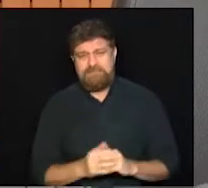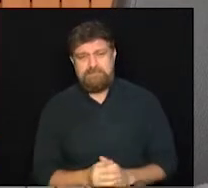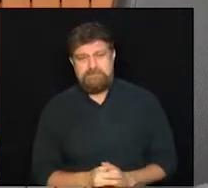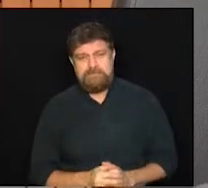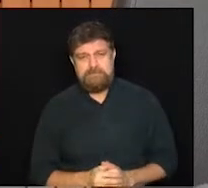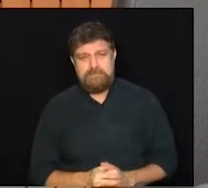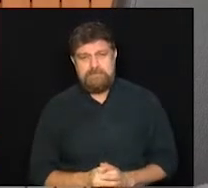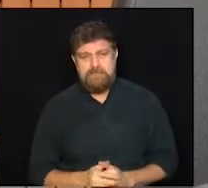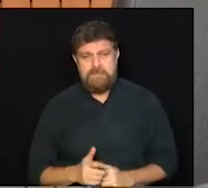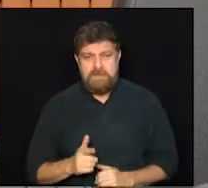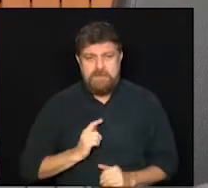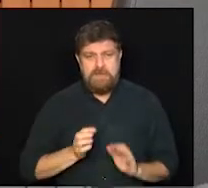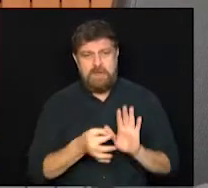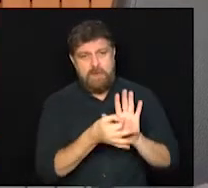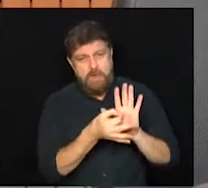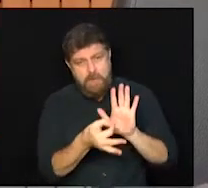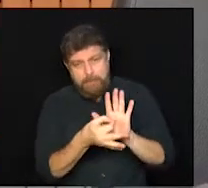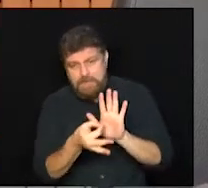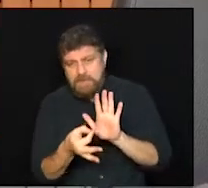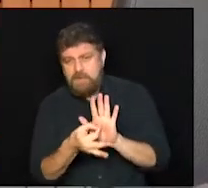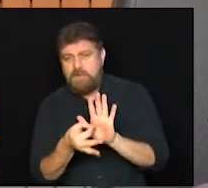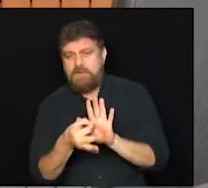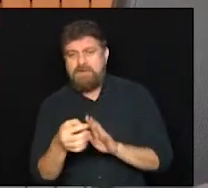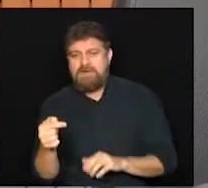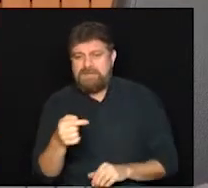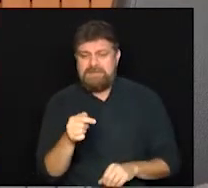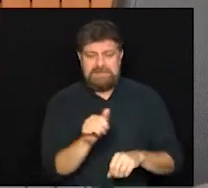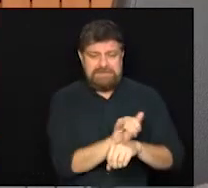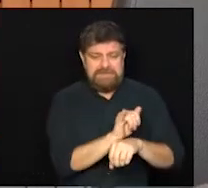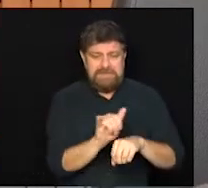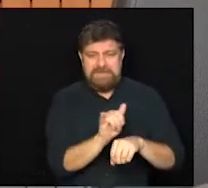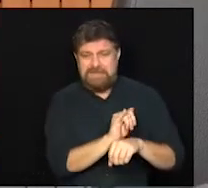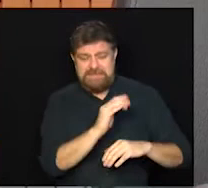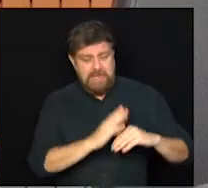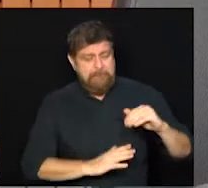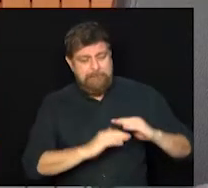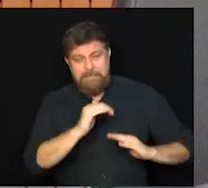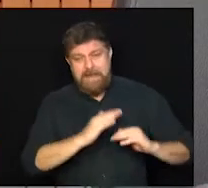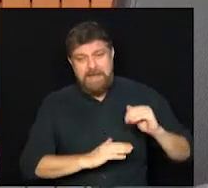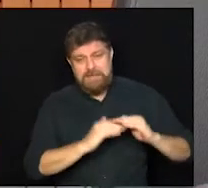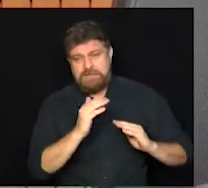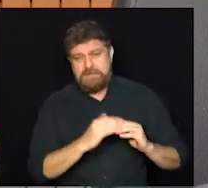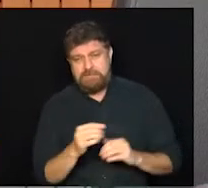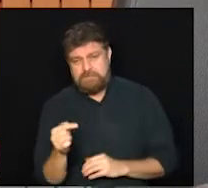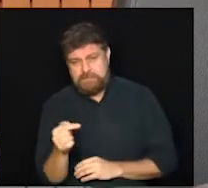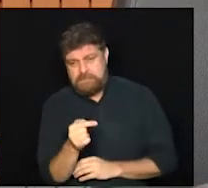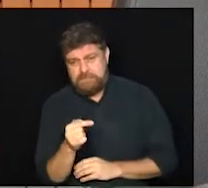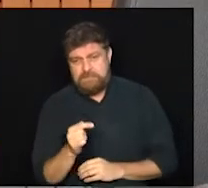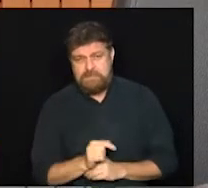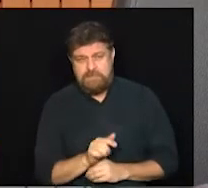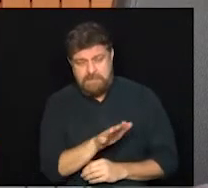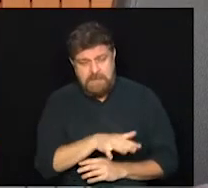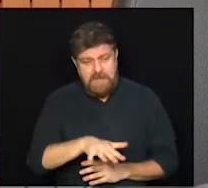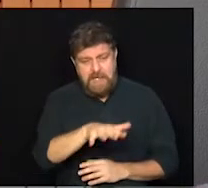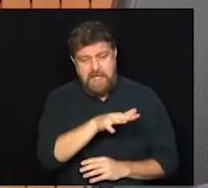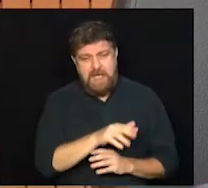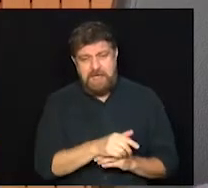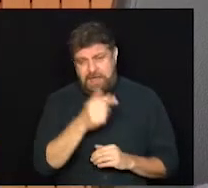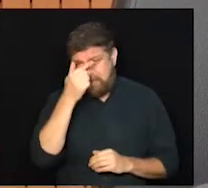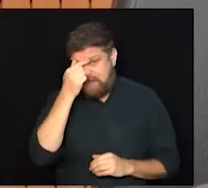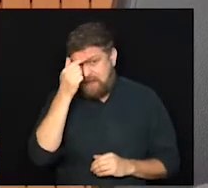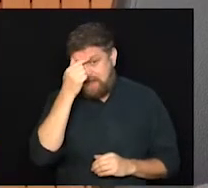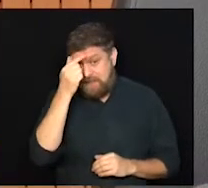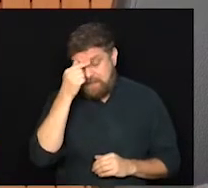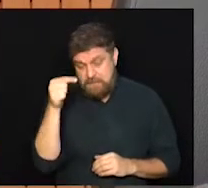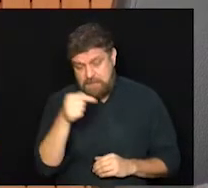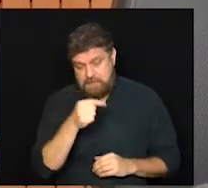talvez colher sugestões, né, de medidas que a academia ou a universidade